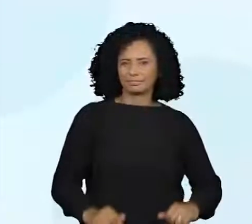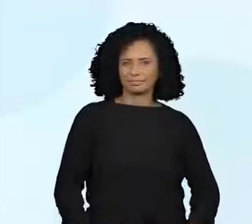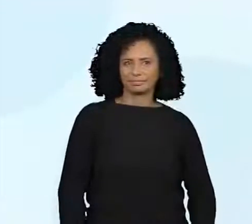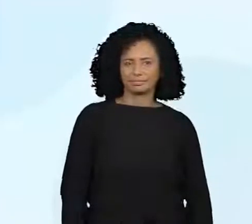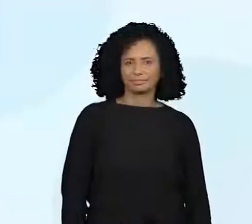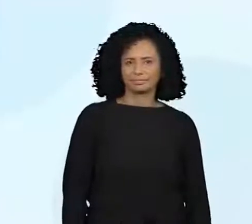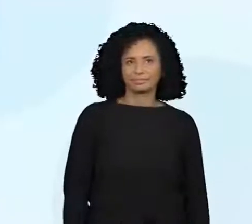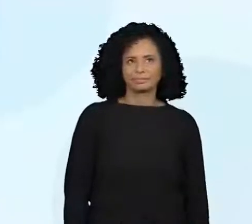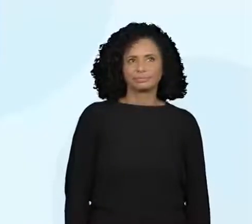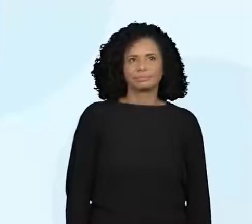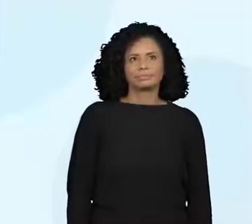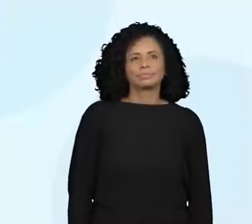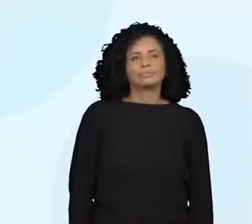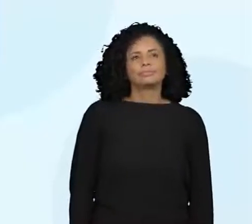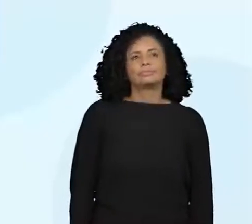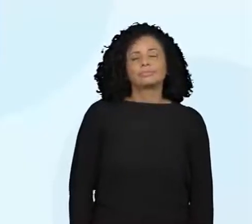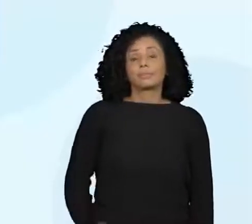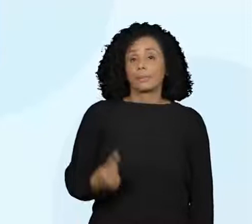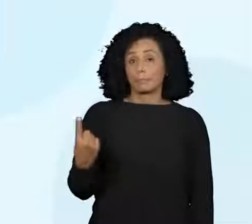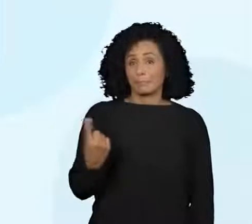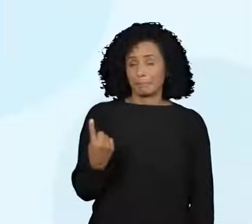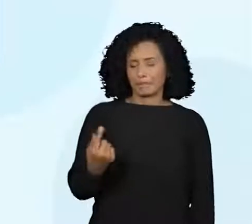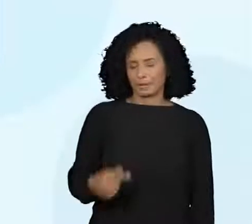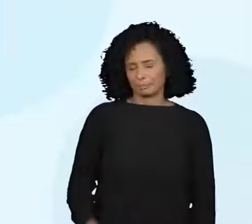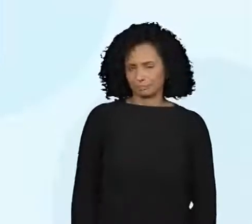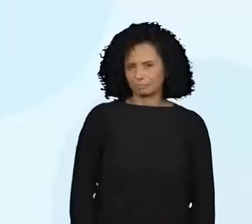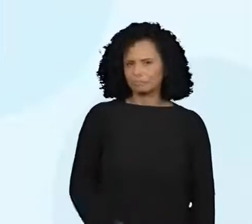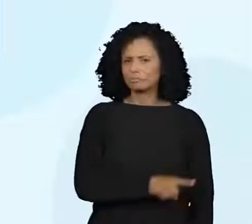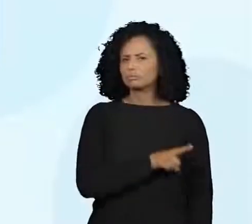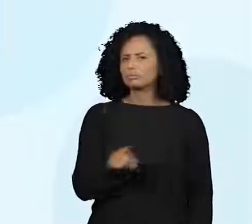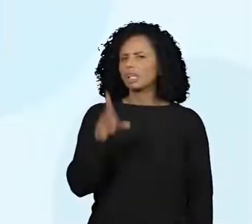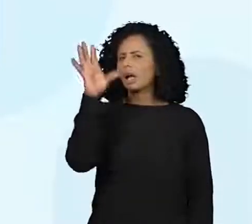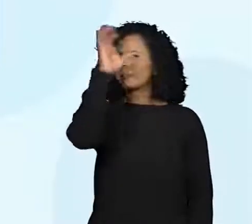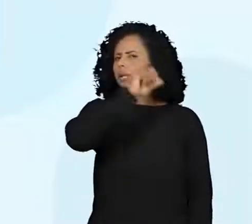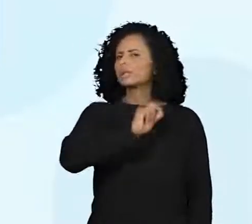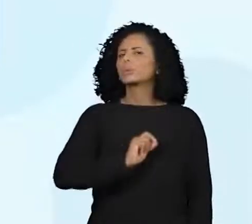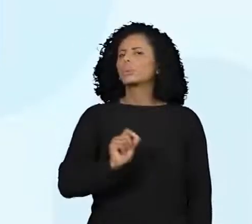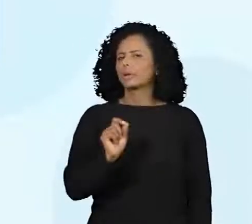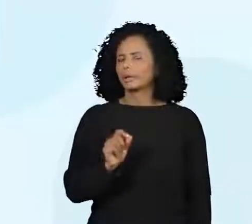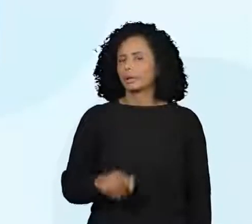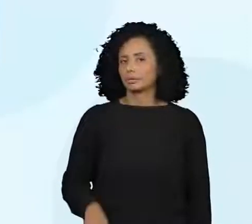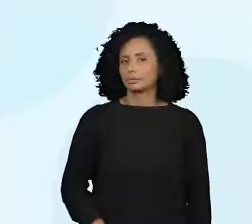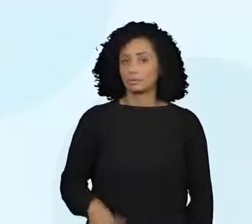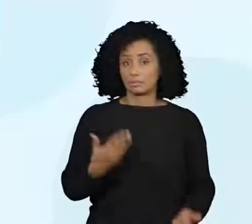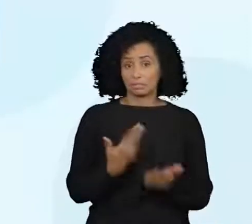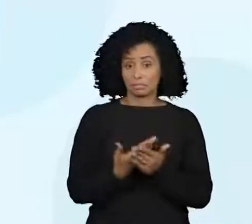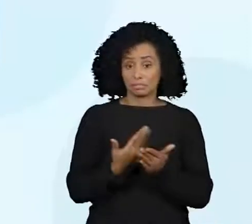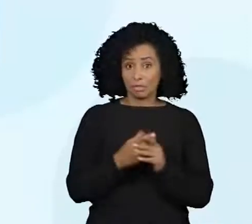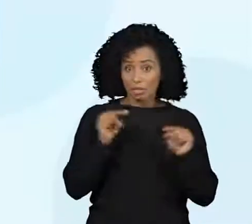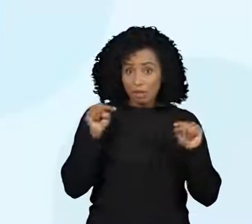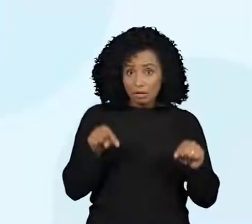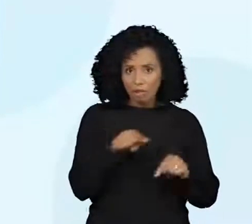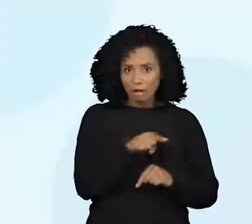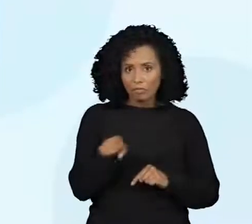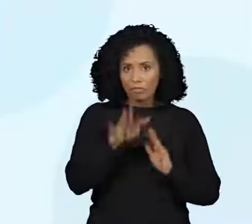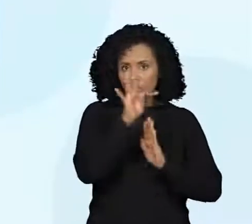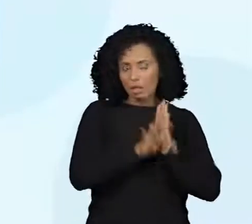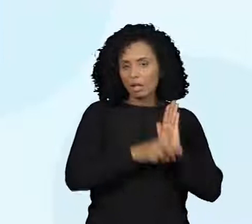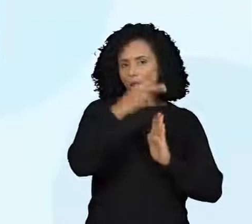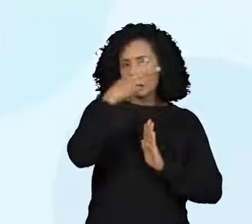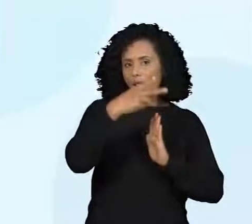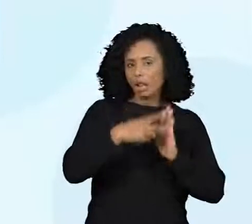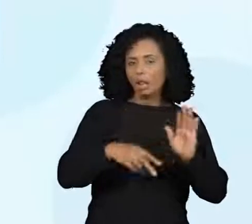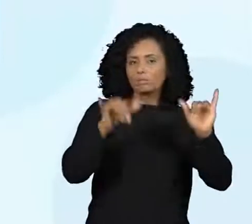Opa, primeiro, o que vamos aprender? Nesta aula, vamos ler um texto de